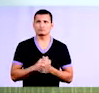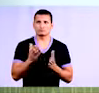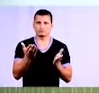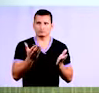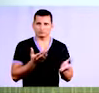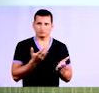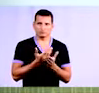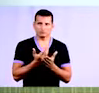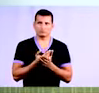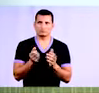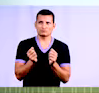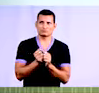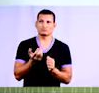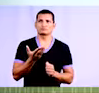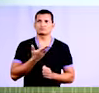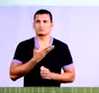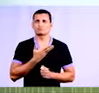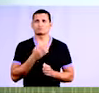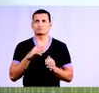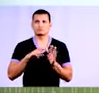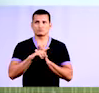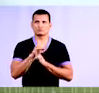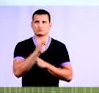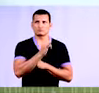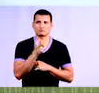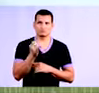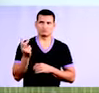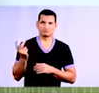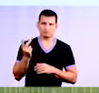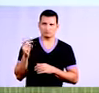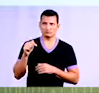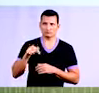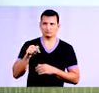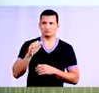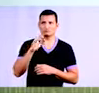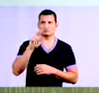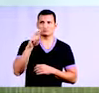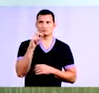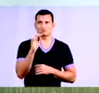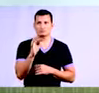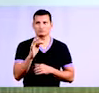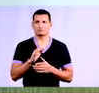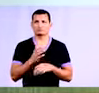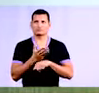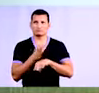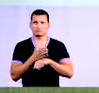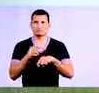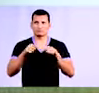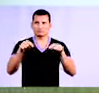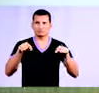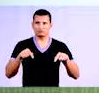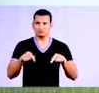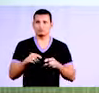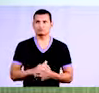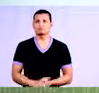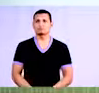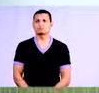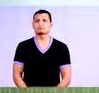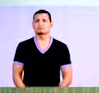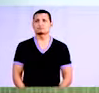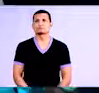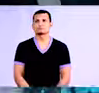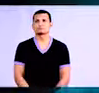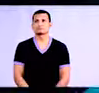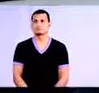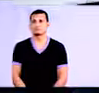colegas e consulta o teu tutor. Nós estamos aqui no chat, vamos praticar a atividade de sala. Até mais!